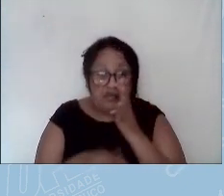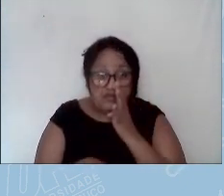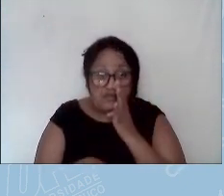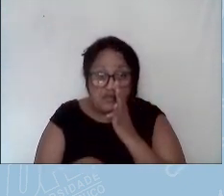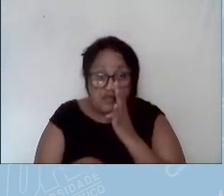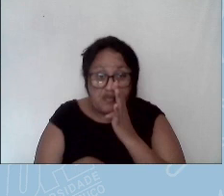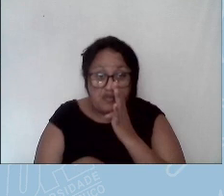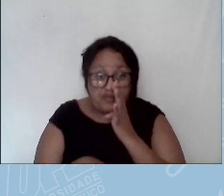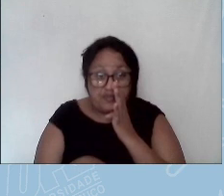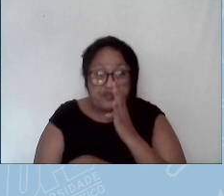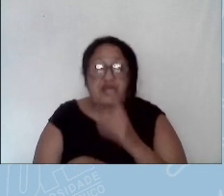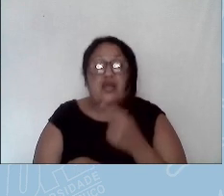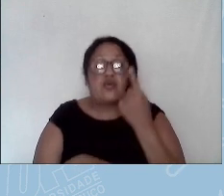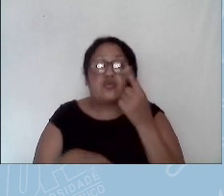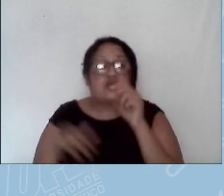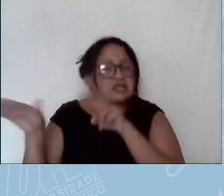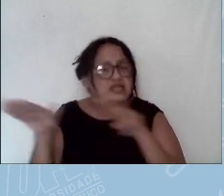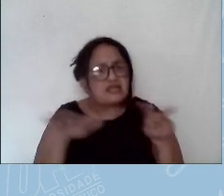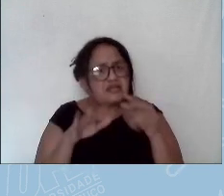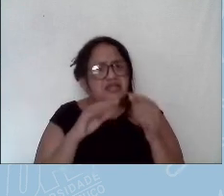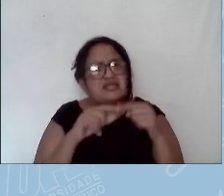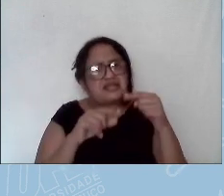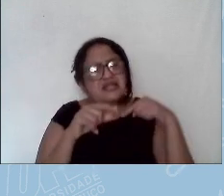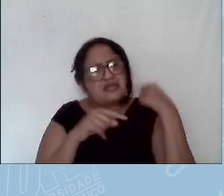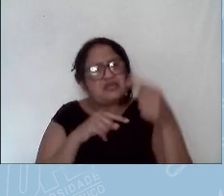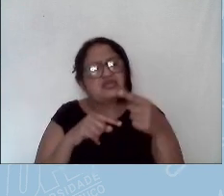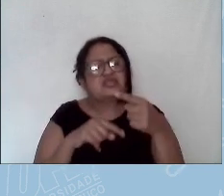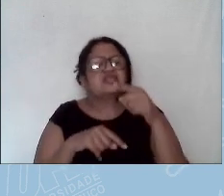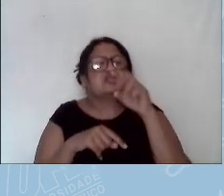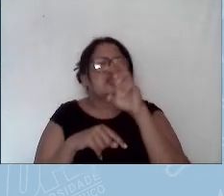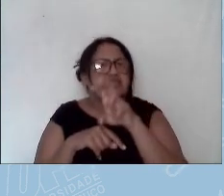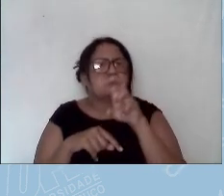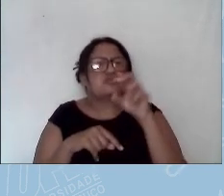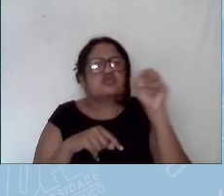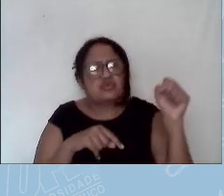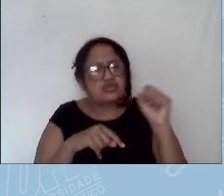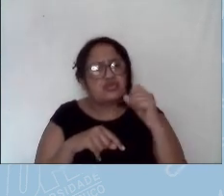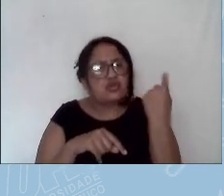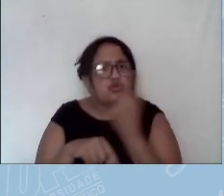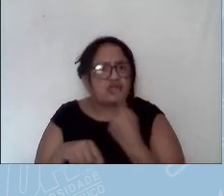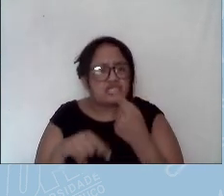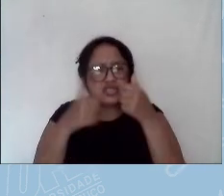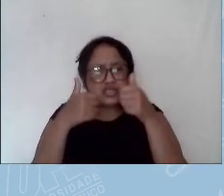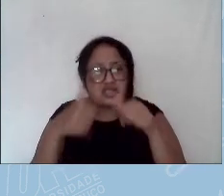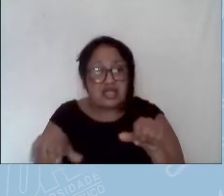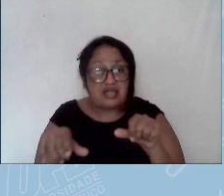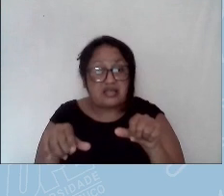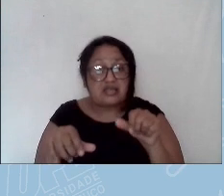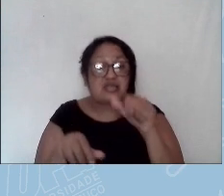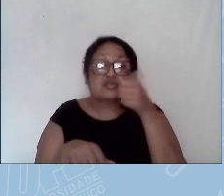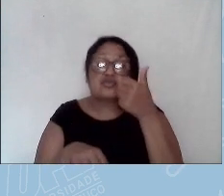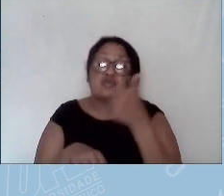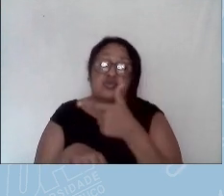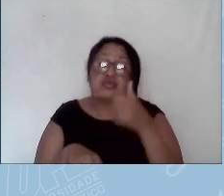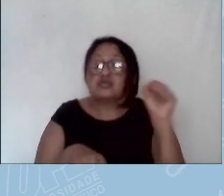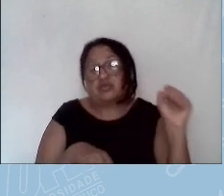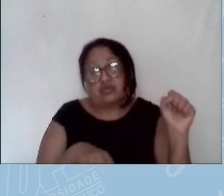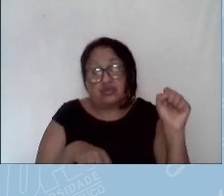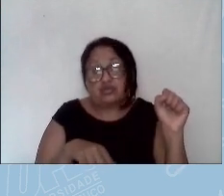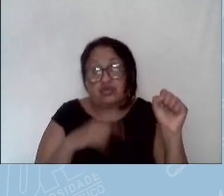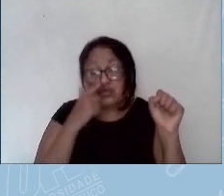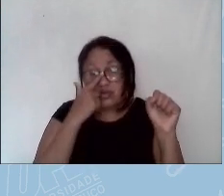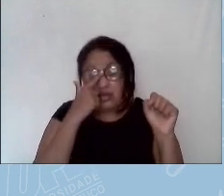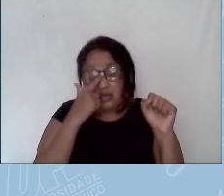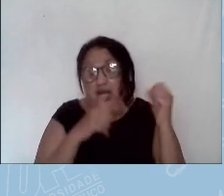então uma semana depois após 5 do 8 nós estaríamos na semana de 12 do 8 a